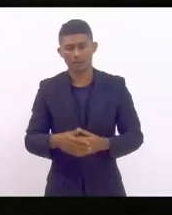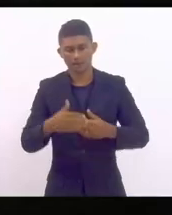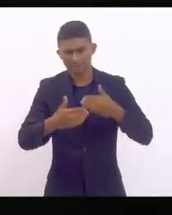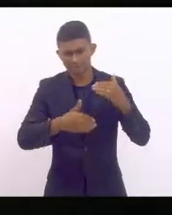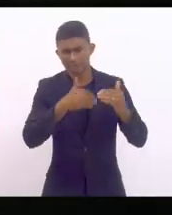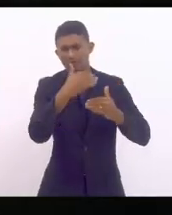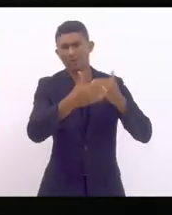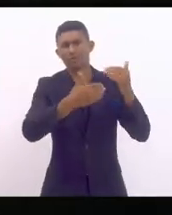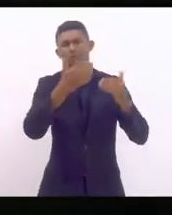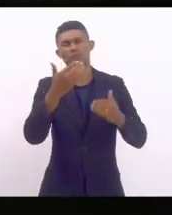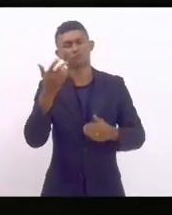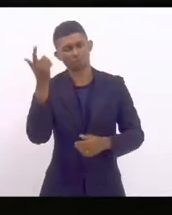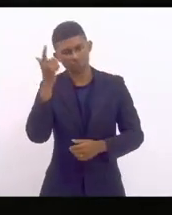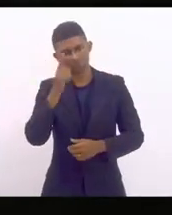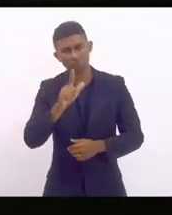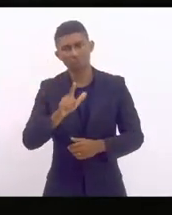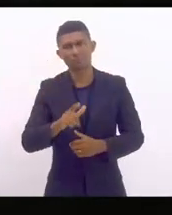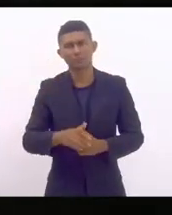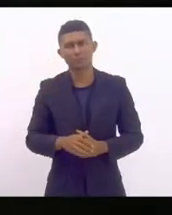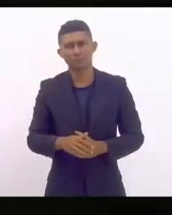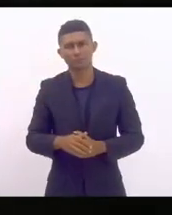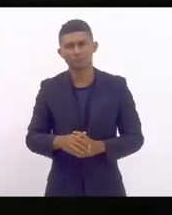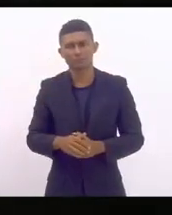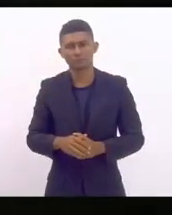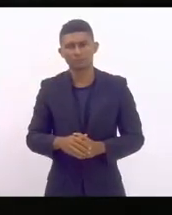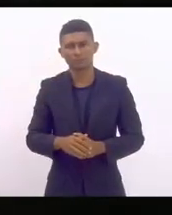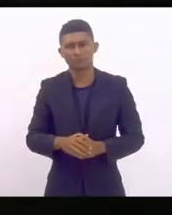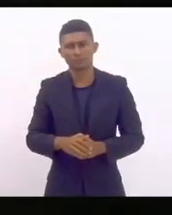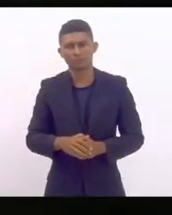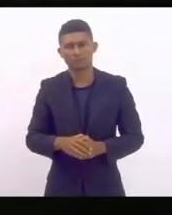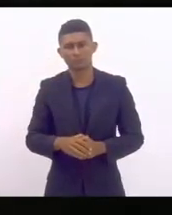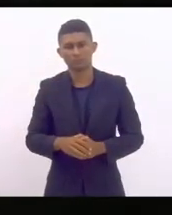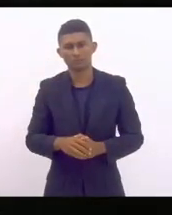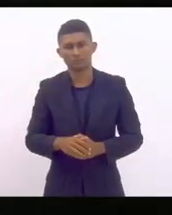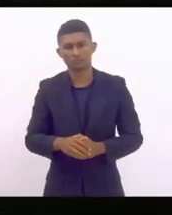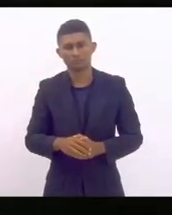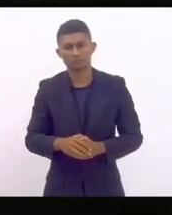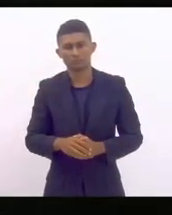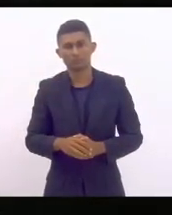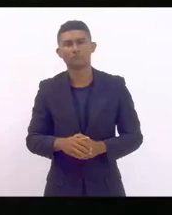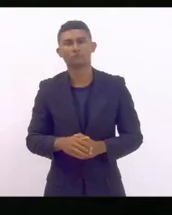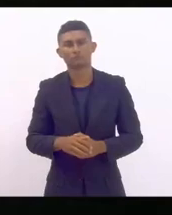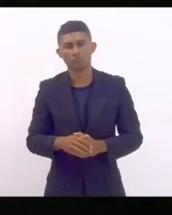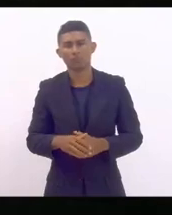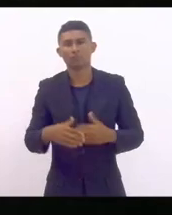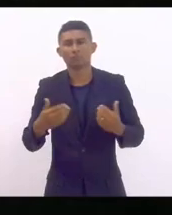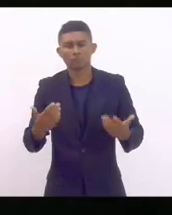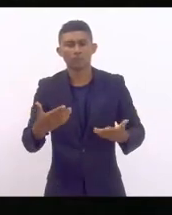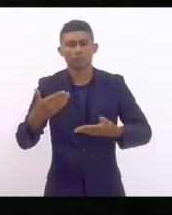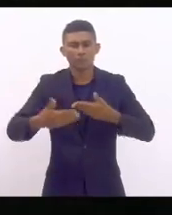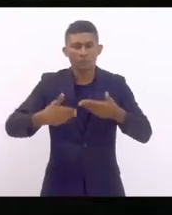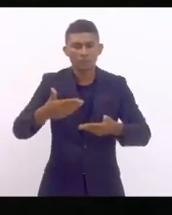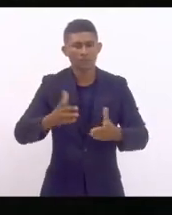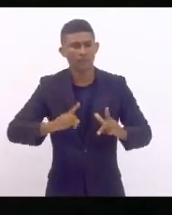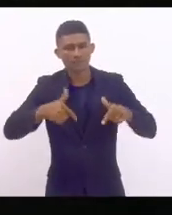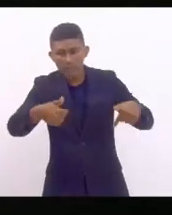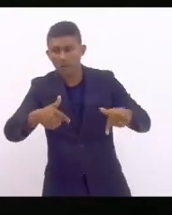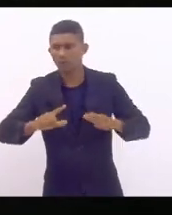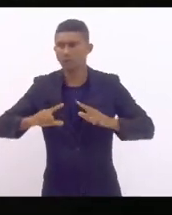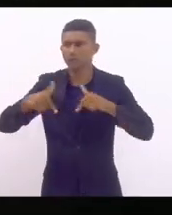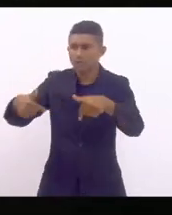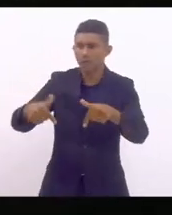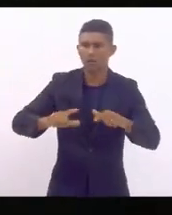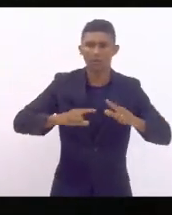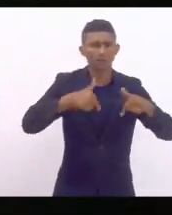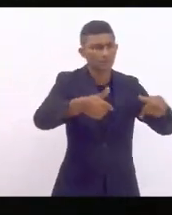avanço não resta a menor dúvida que influiu em tudo que passou a ser feito daí por